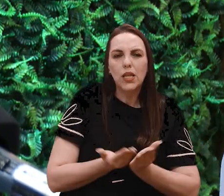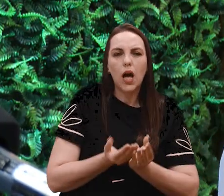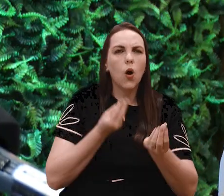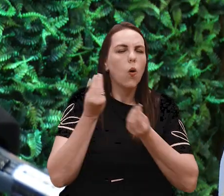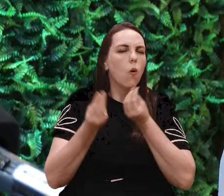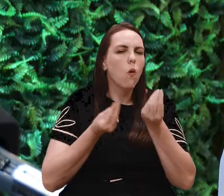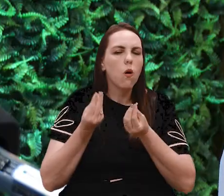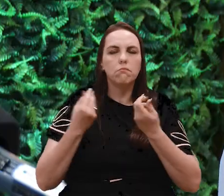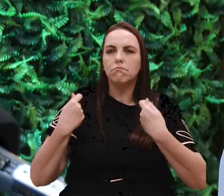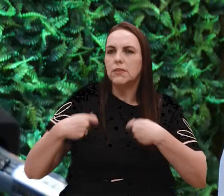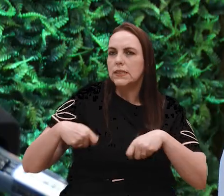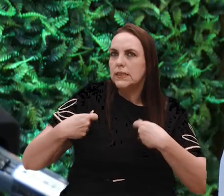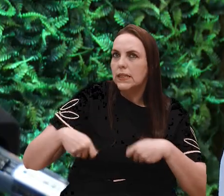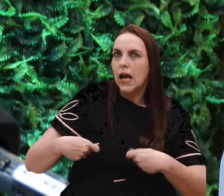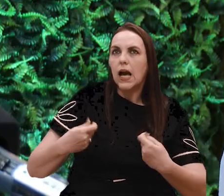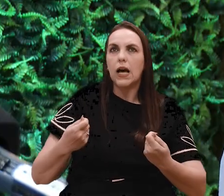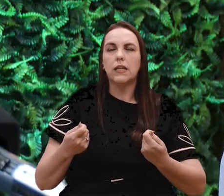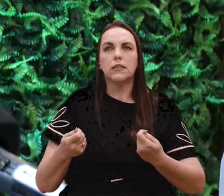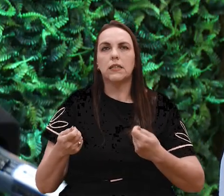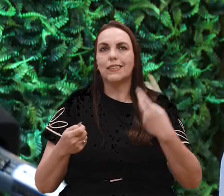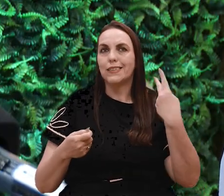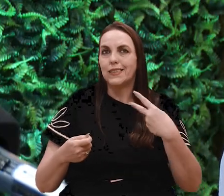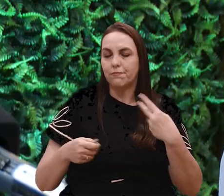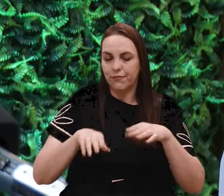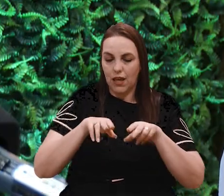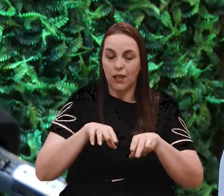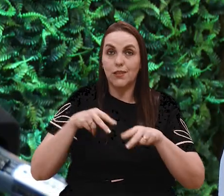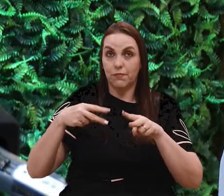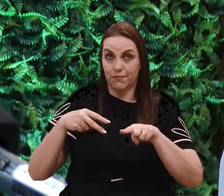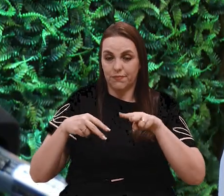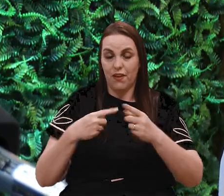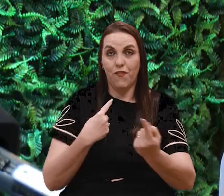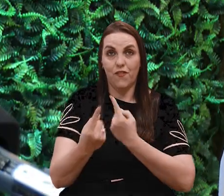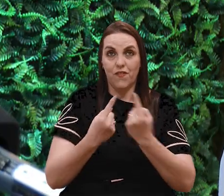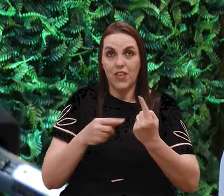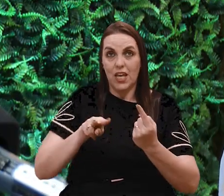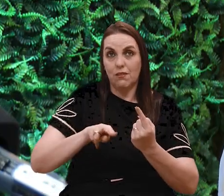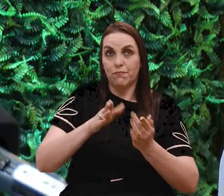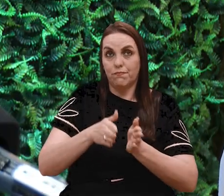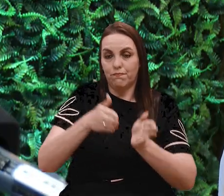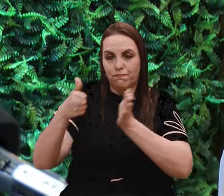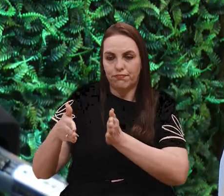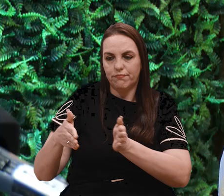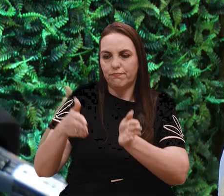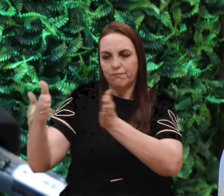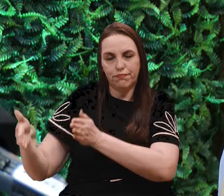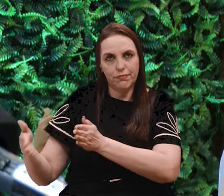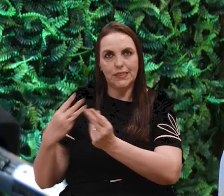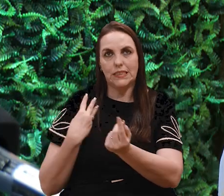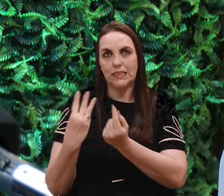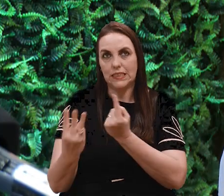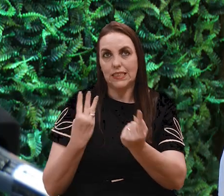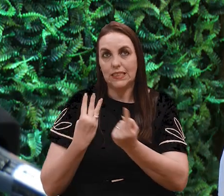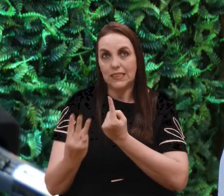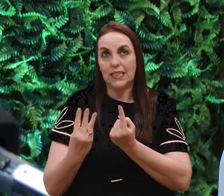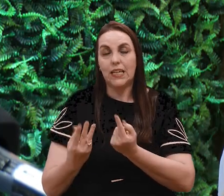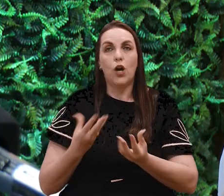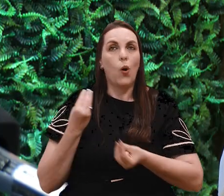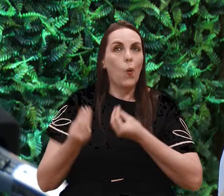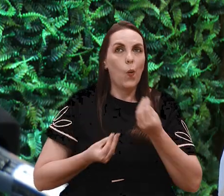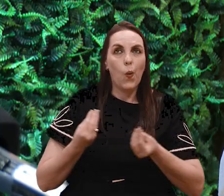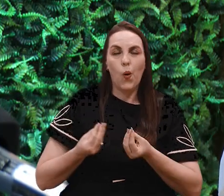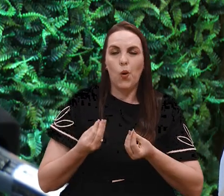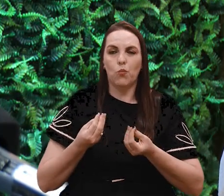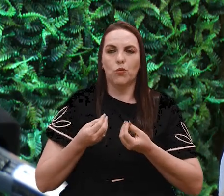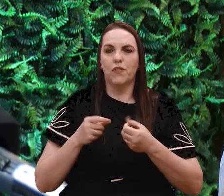essas necessidades de segunda, terceira pista, duplicações, obras de arte e tudo que